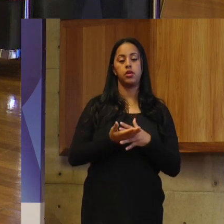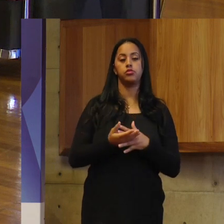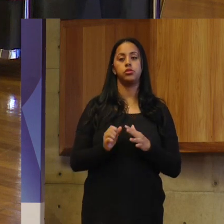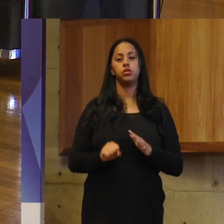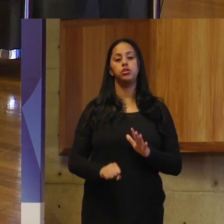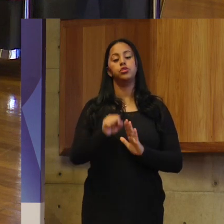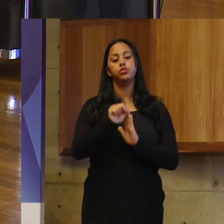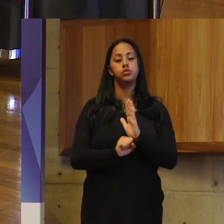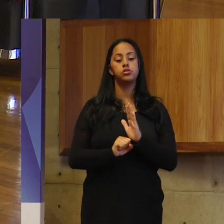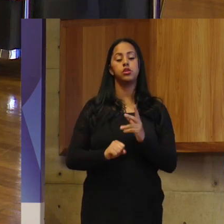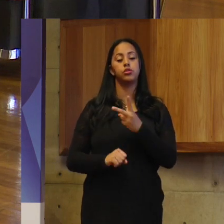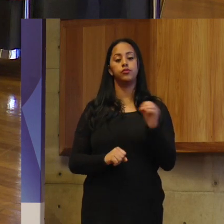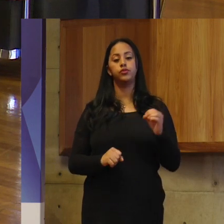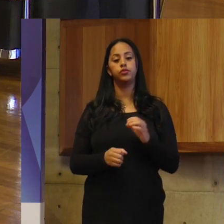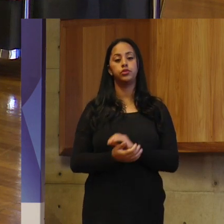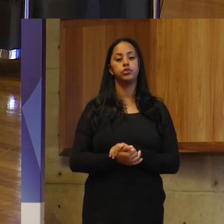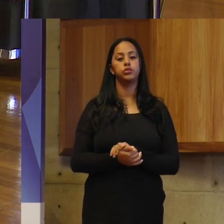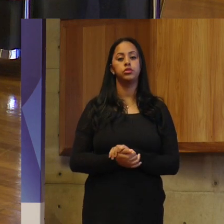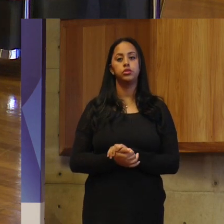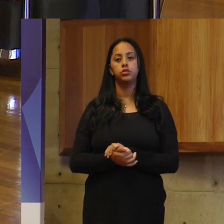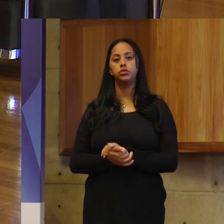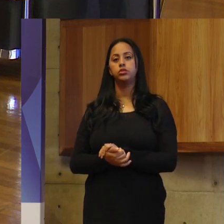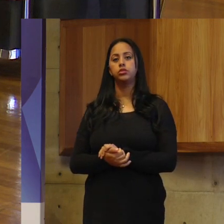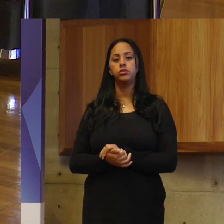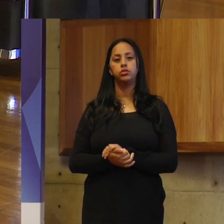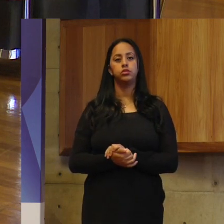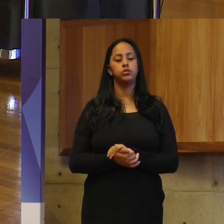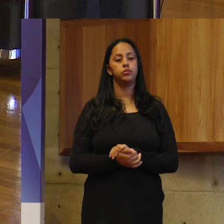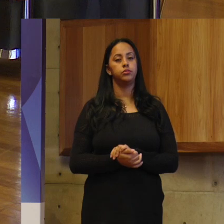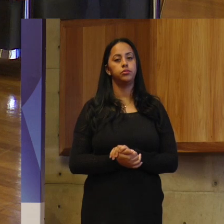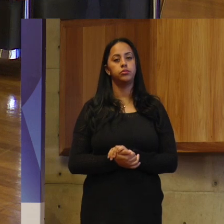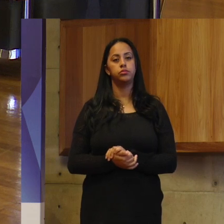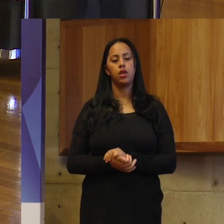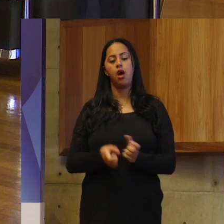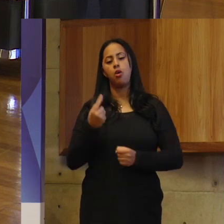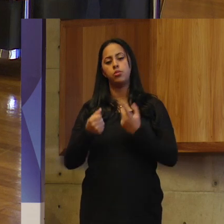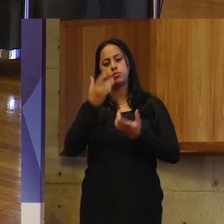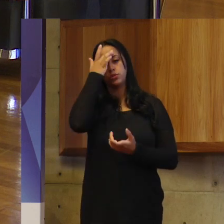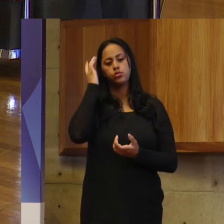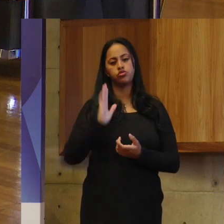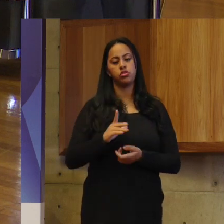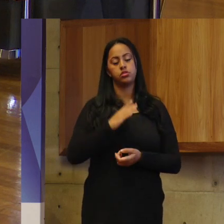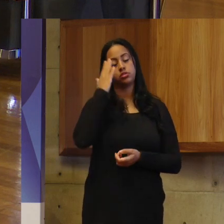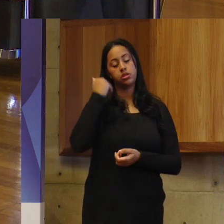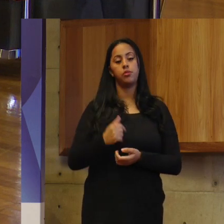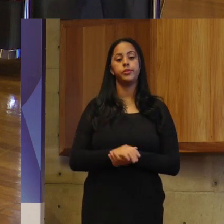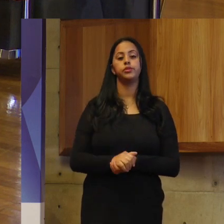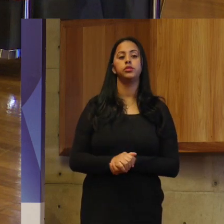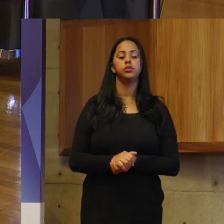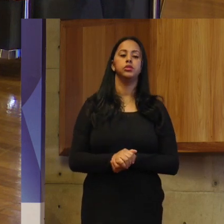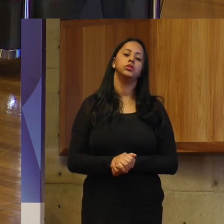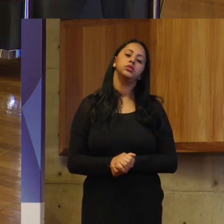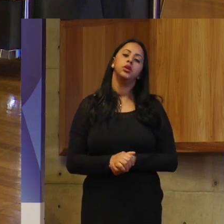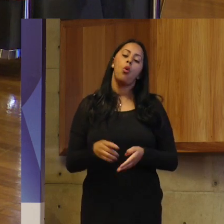e comecinho do atual, elas estão, como algumas pessoas já mencionaram aqui, prestes a